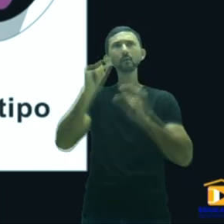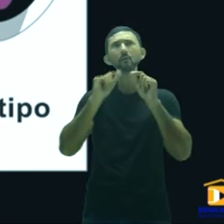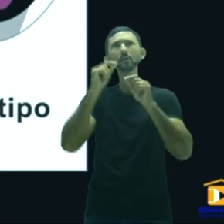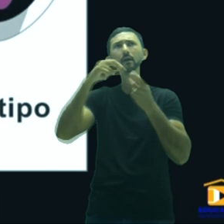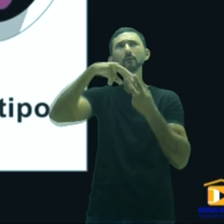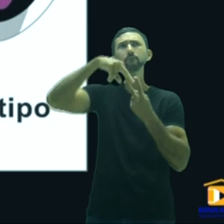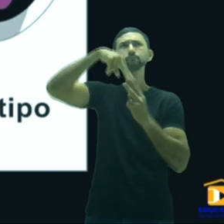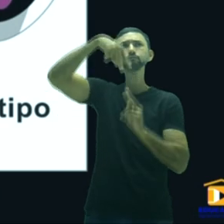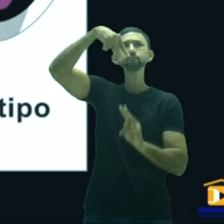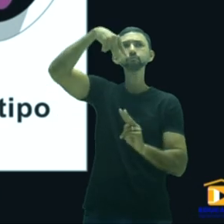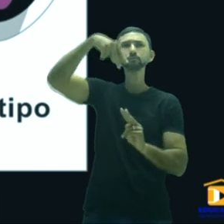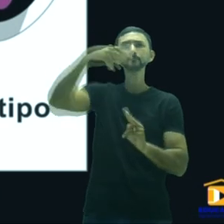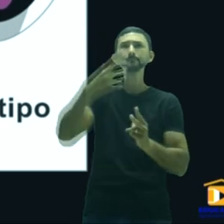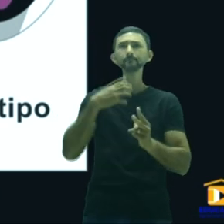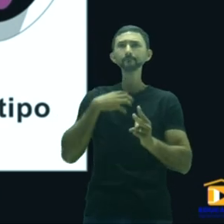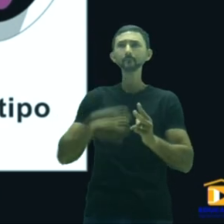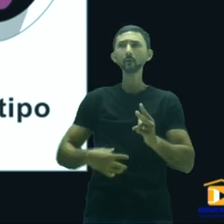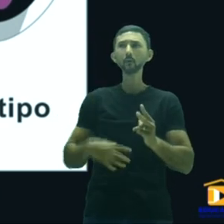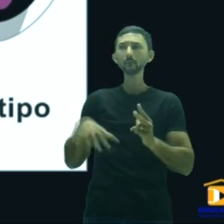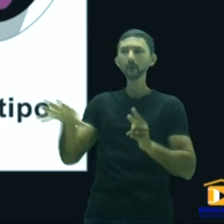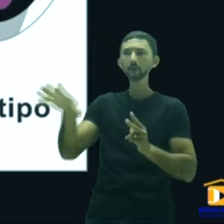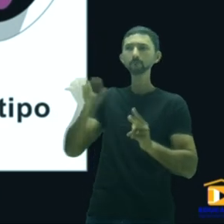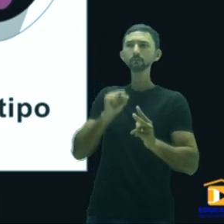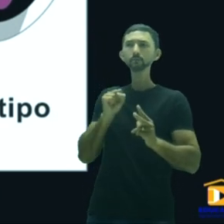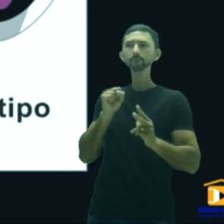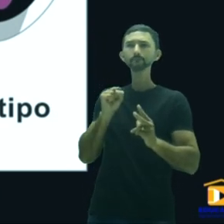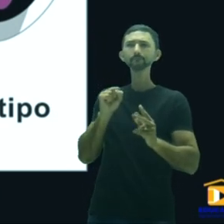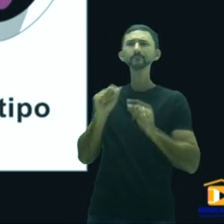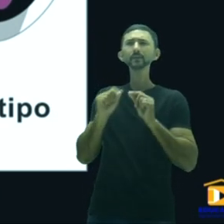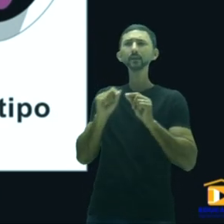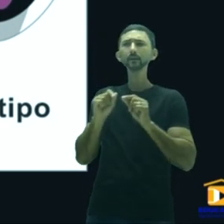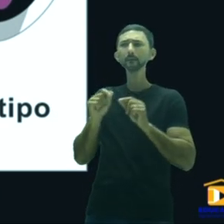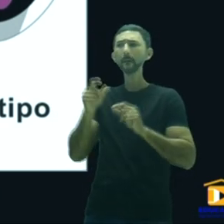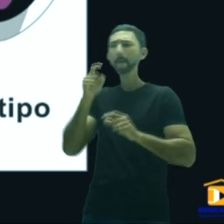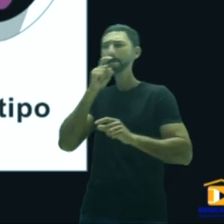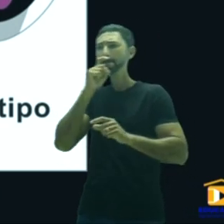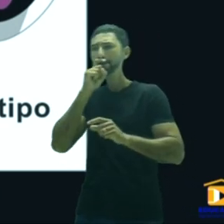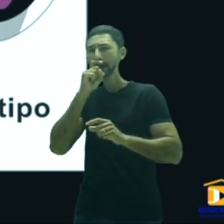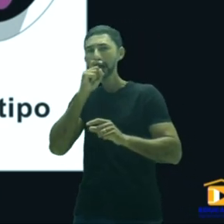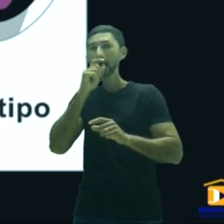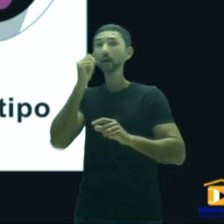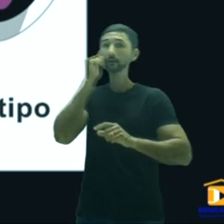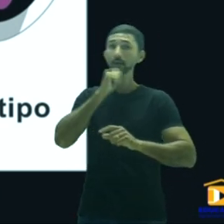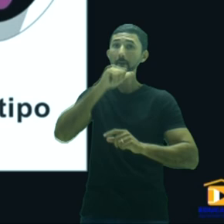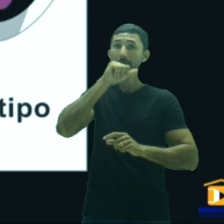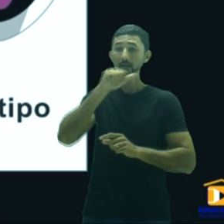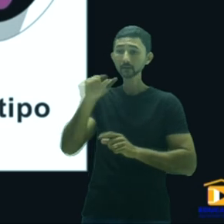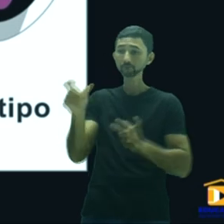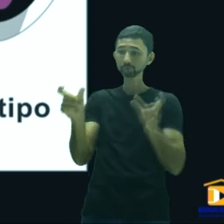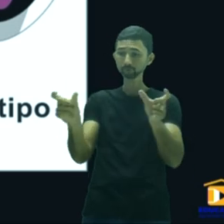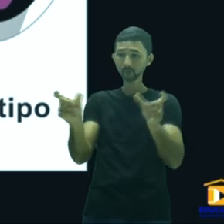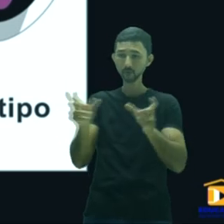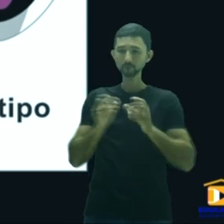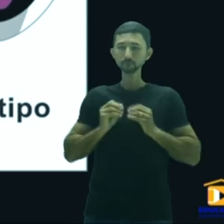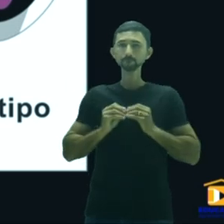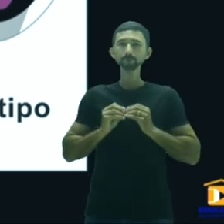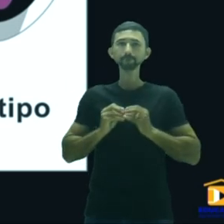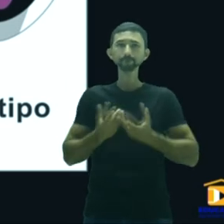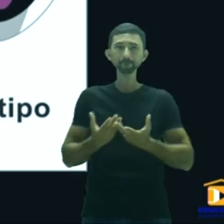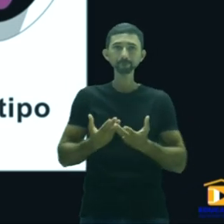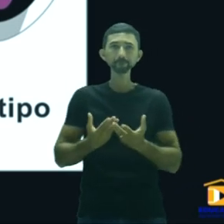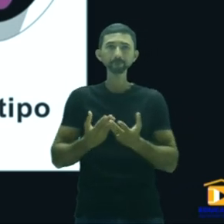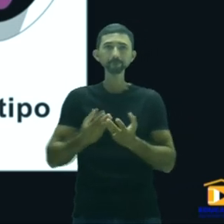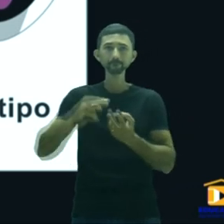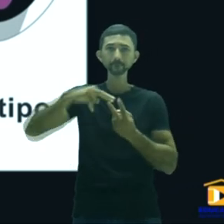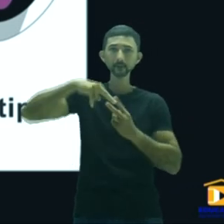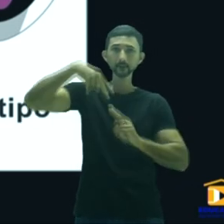de genes, você herdou de quem? Do seu pai, da sua mãe. Ah, só que esse